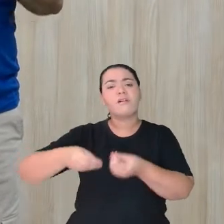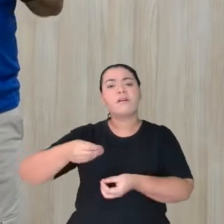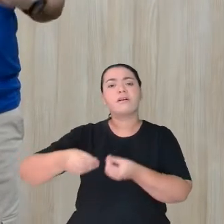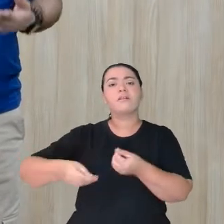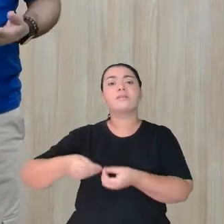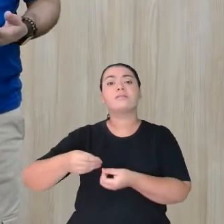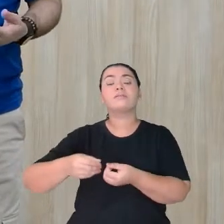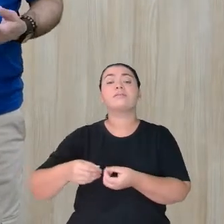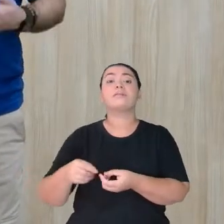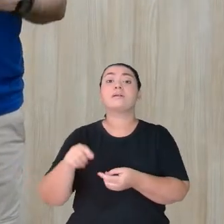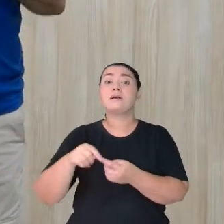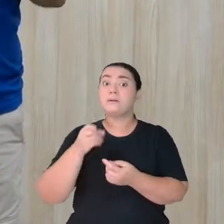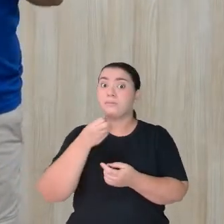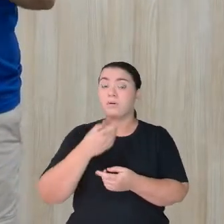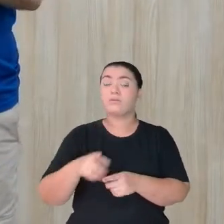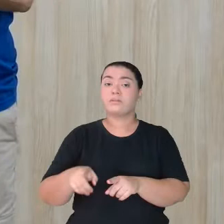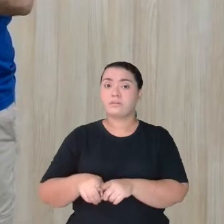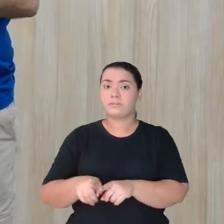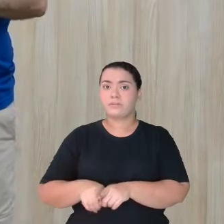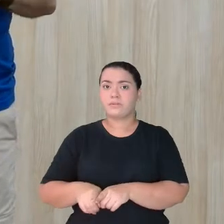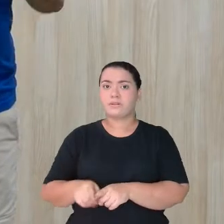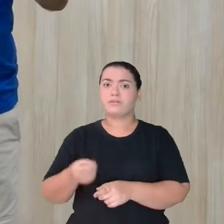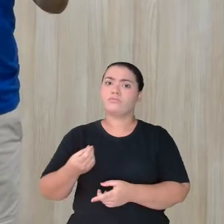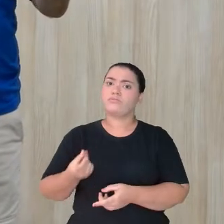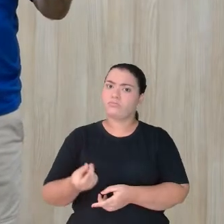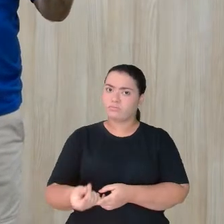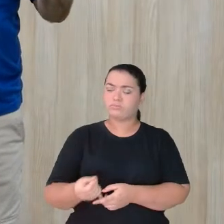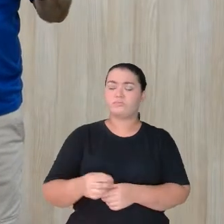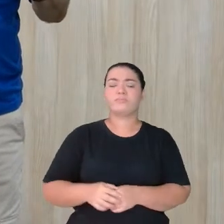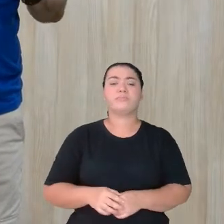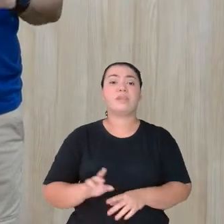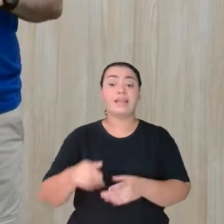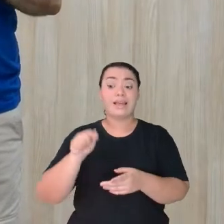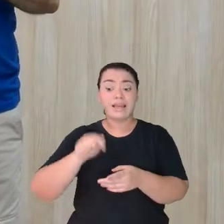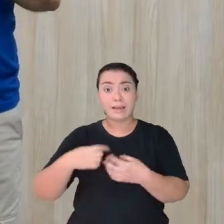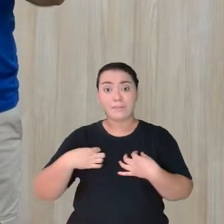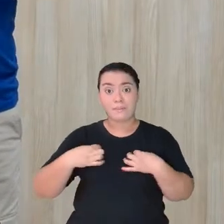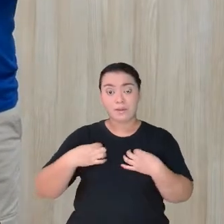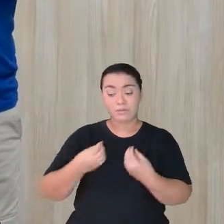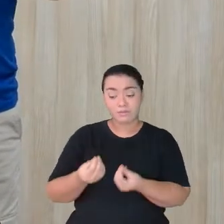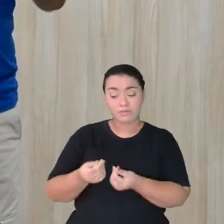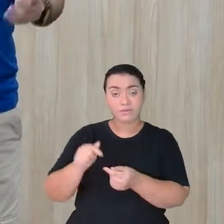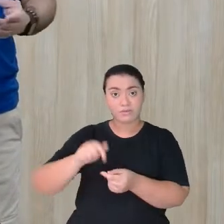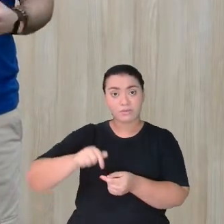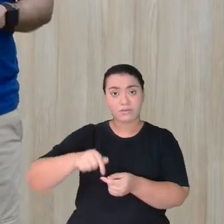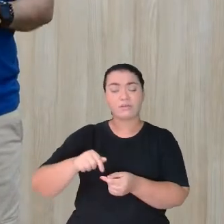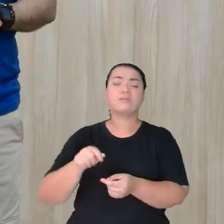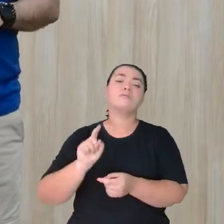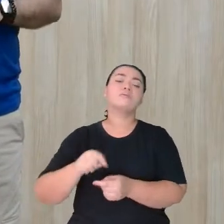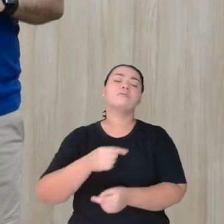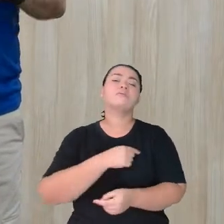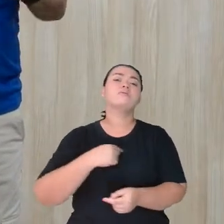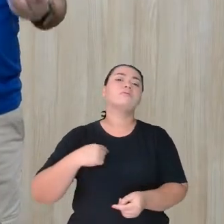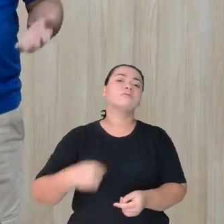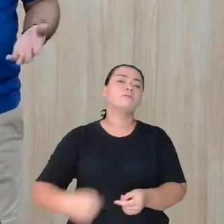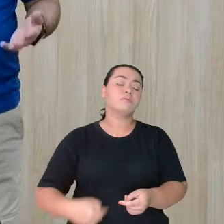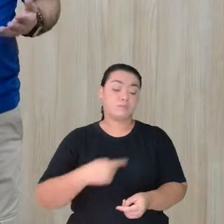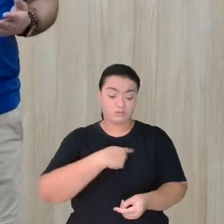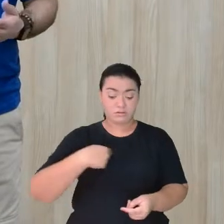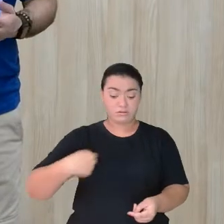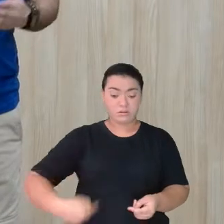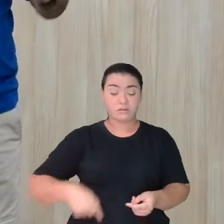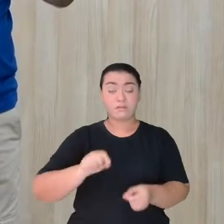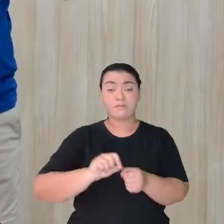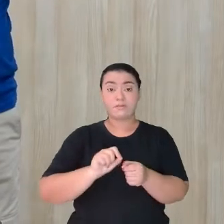também muito resistente. E para comercializar esse tecido, né, os chineses eles estabeleceram uma grande rota